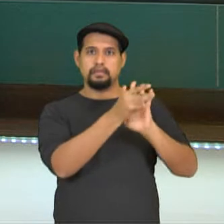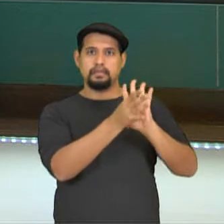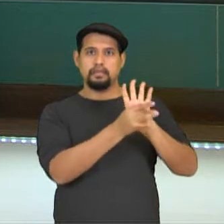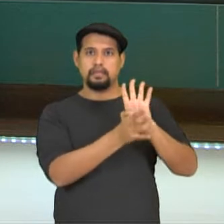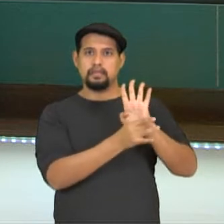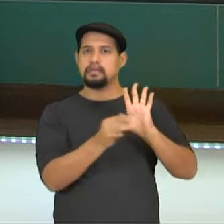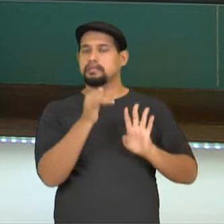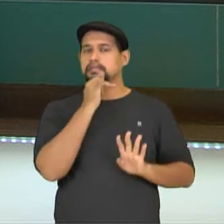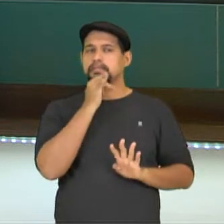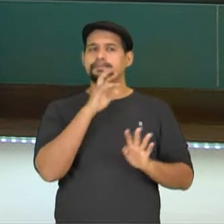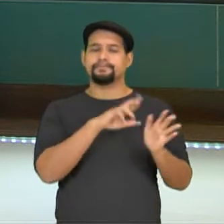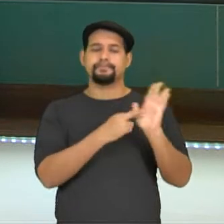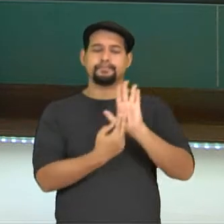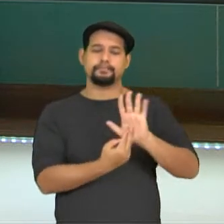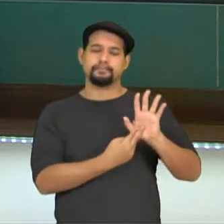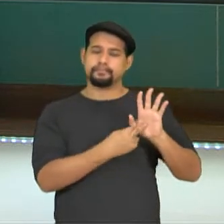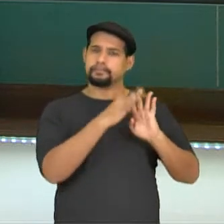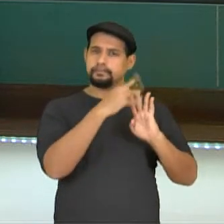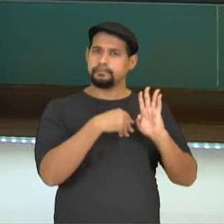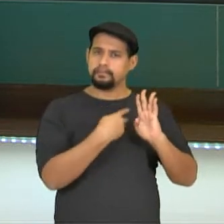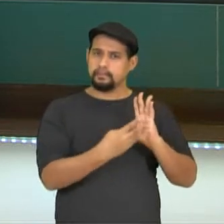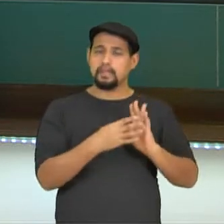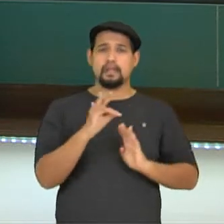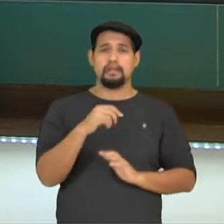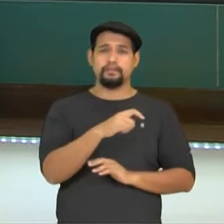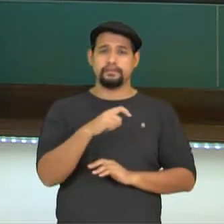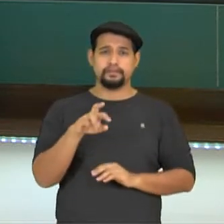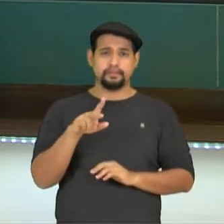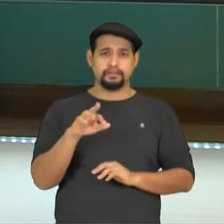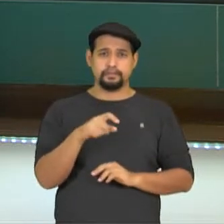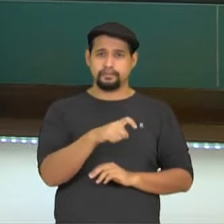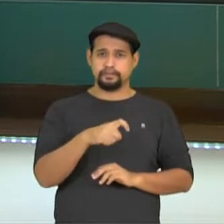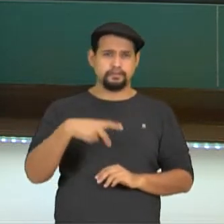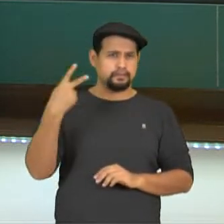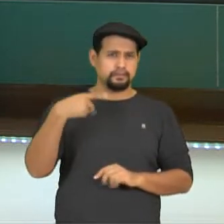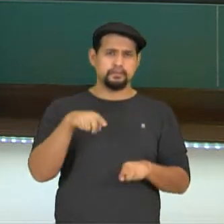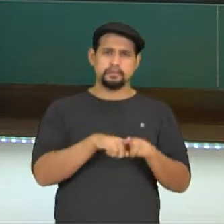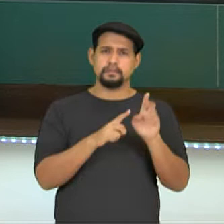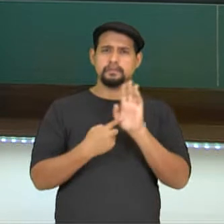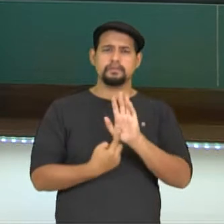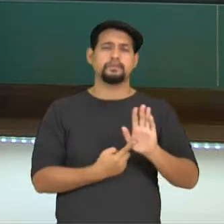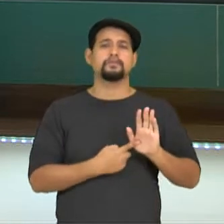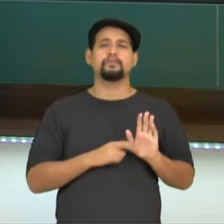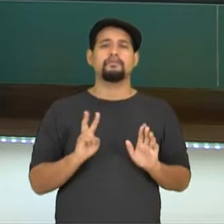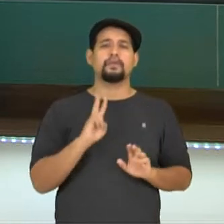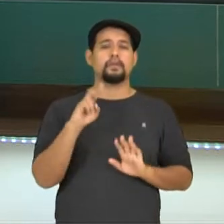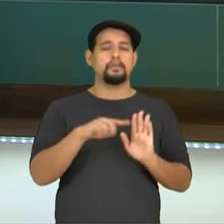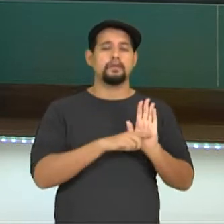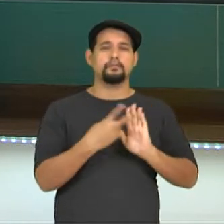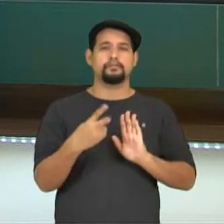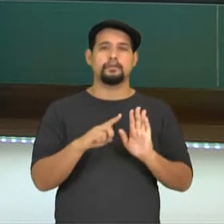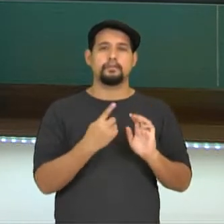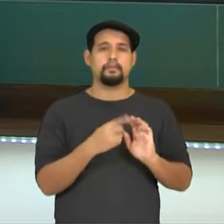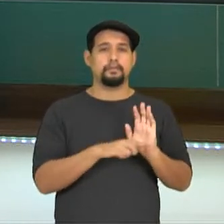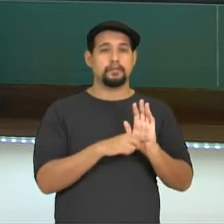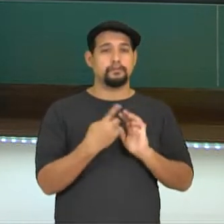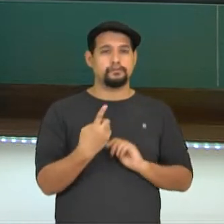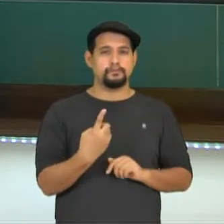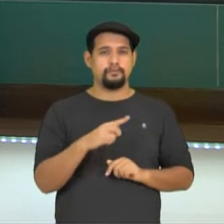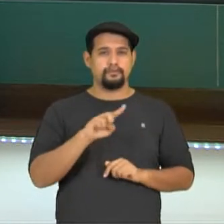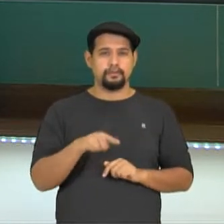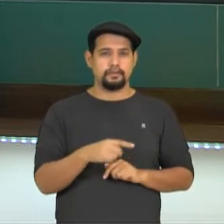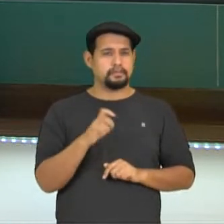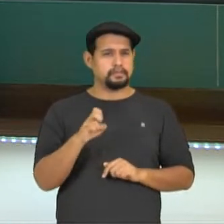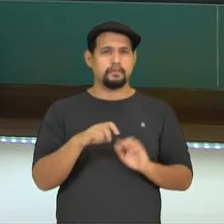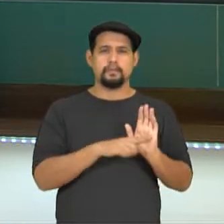Então, por exemplo, para representar graficamente f de x igual a x ao quadrado, eu posso atribuir os valores menos 2, menos 1,5, menos